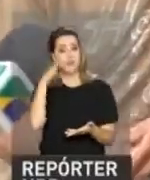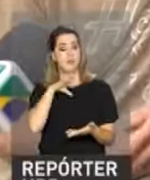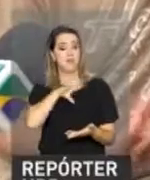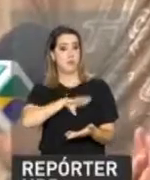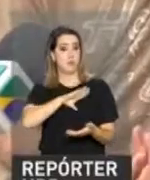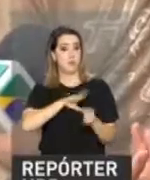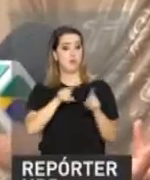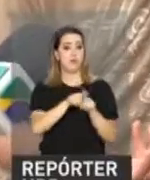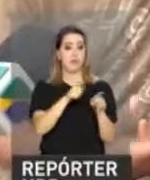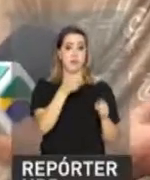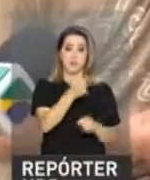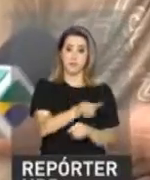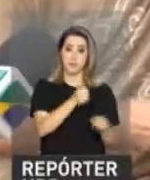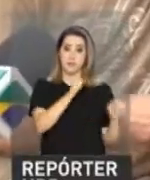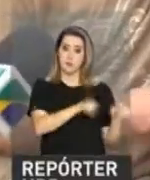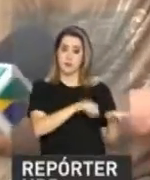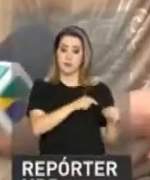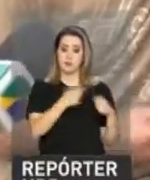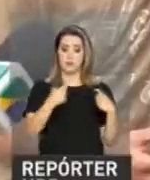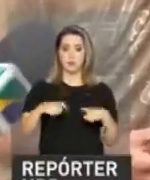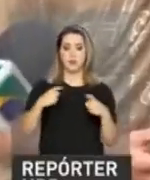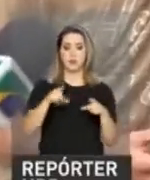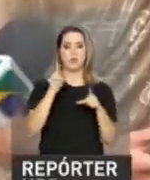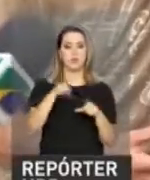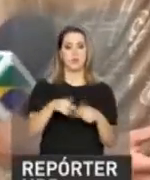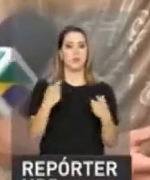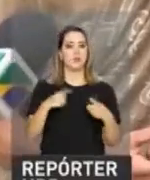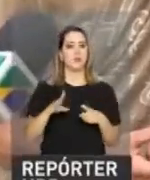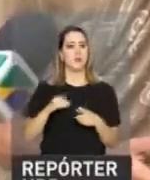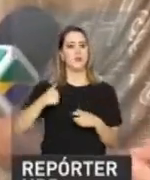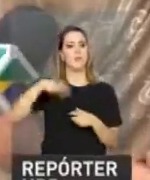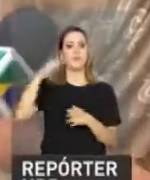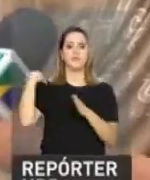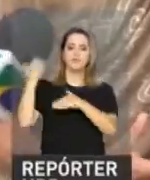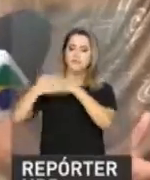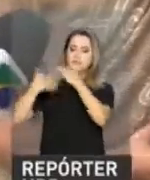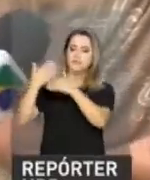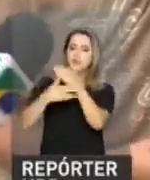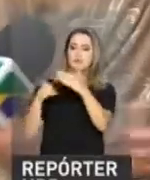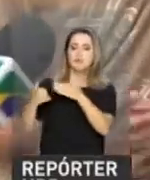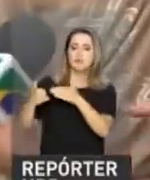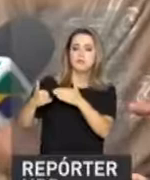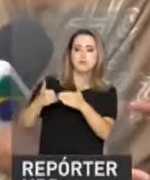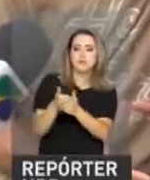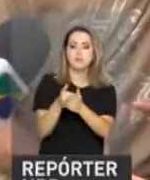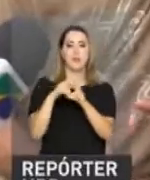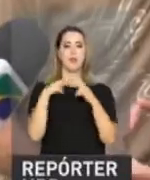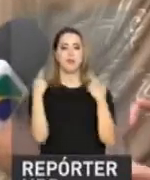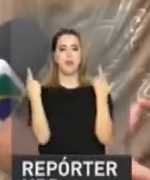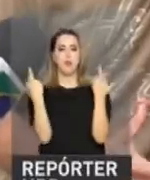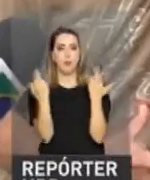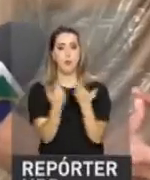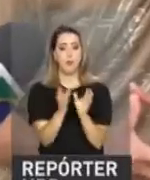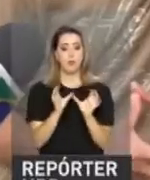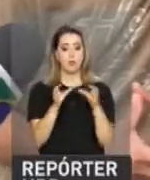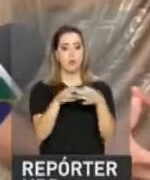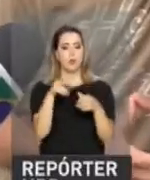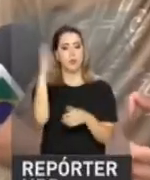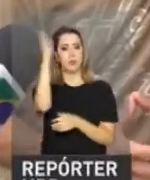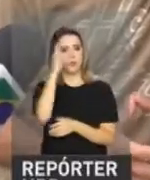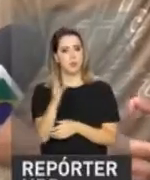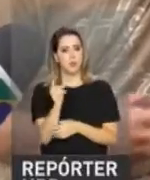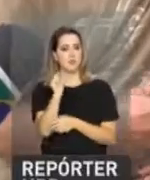que aqui nessa região onde nós estamos é privilegiada porque já tem uma tradição muito antiga de se reunir os brasileiros para